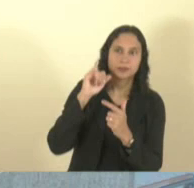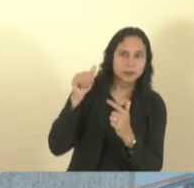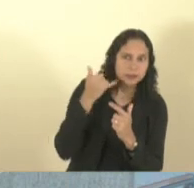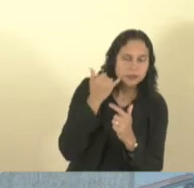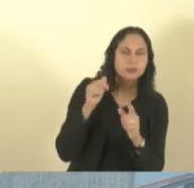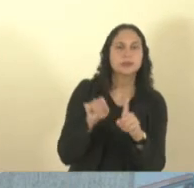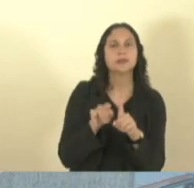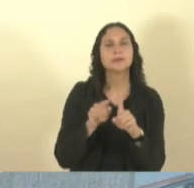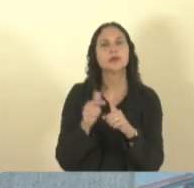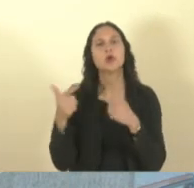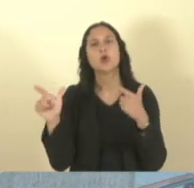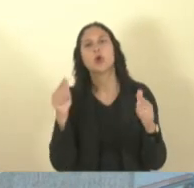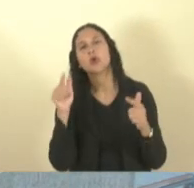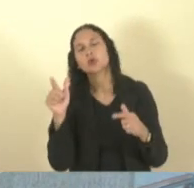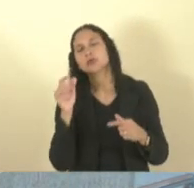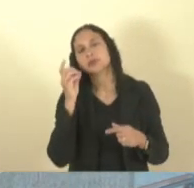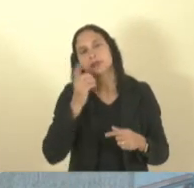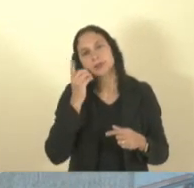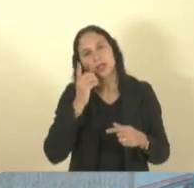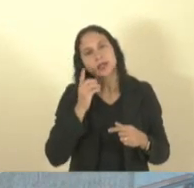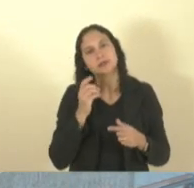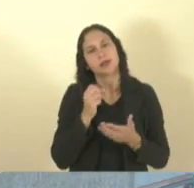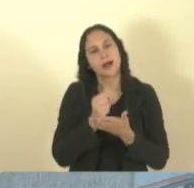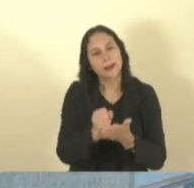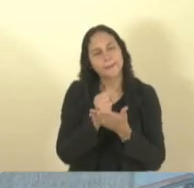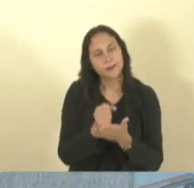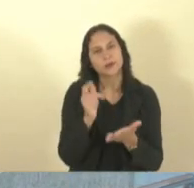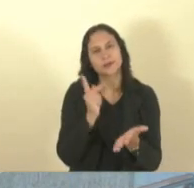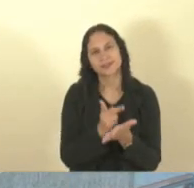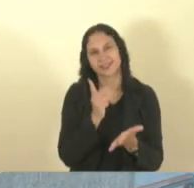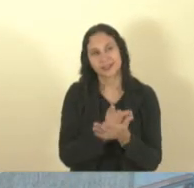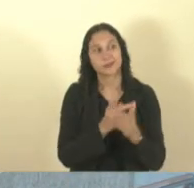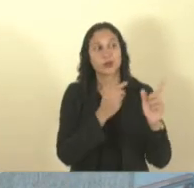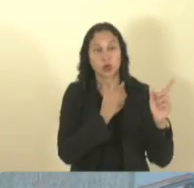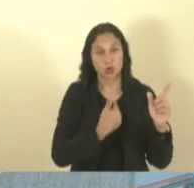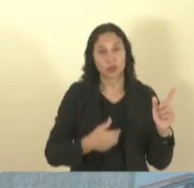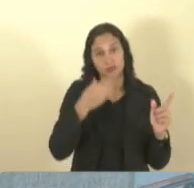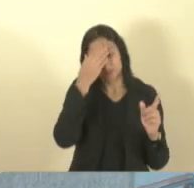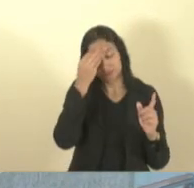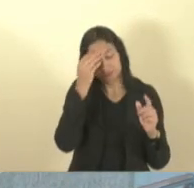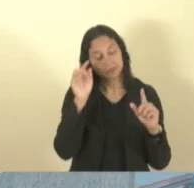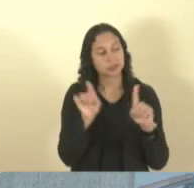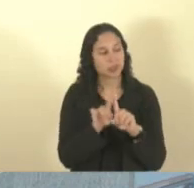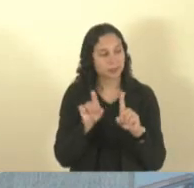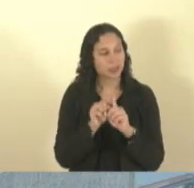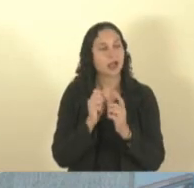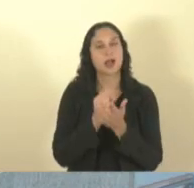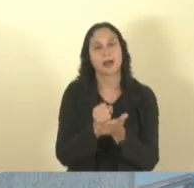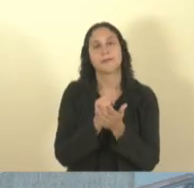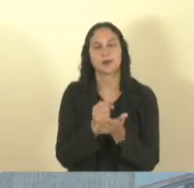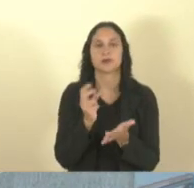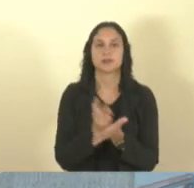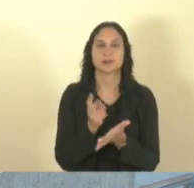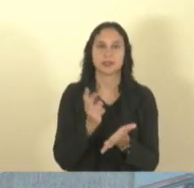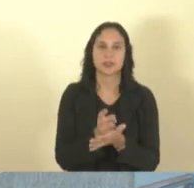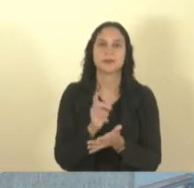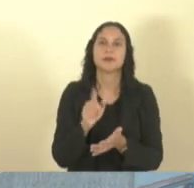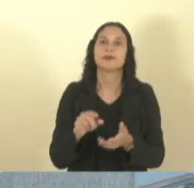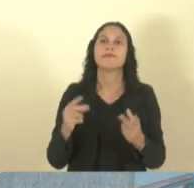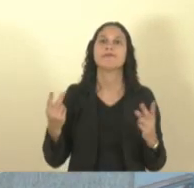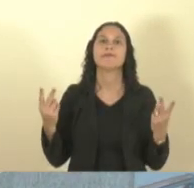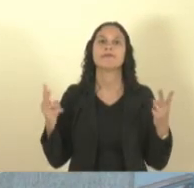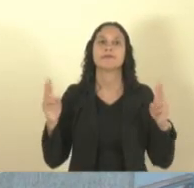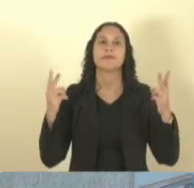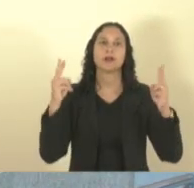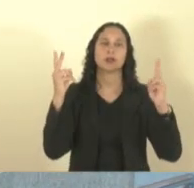apoiado nosso governador Casagrande na implementação de políticas públicas de gestão e na valorização